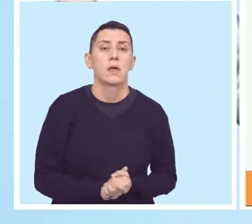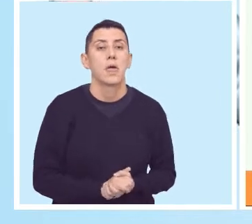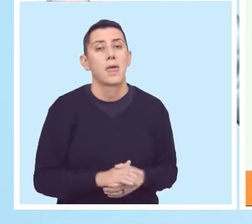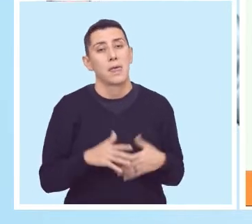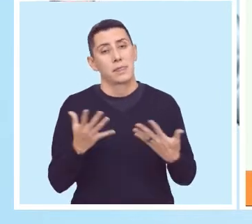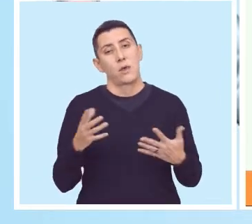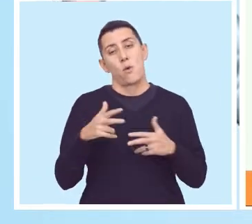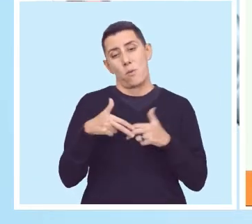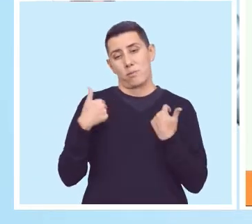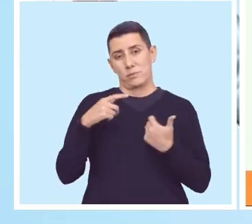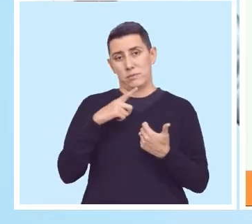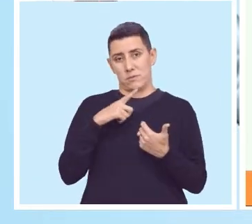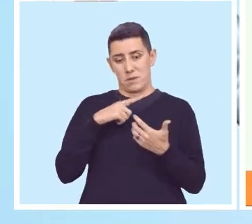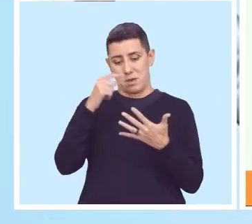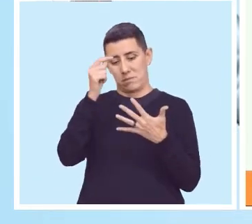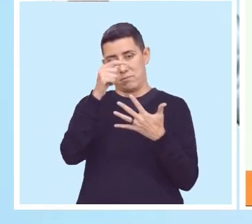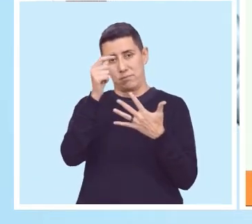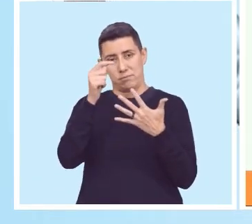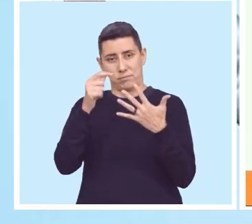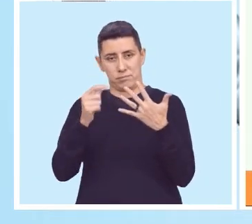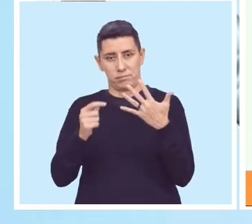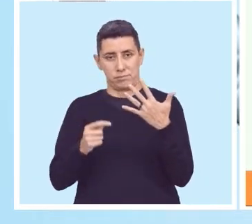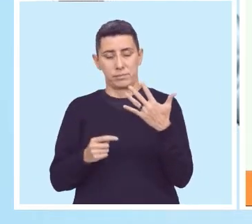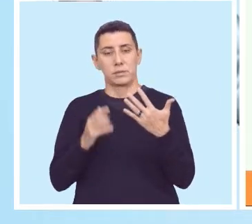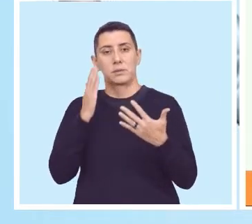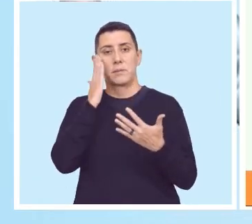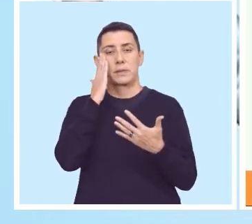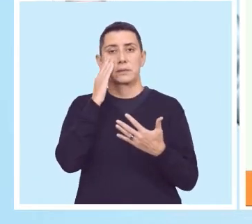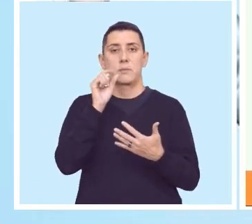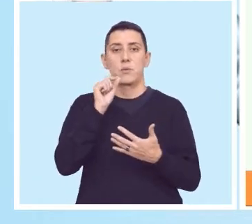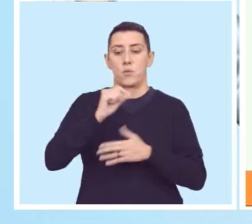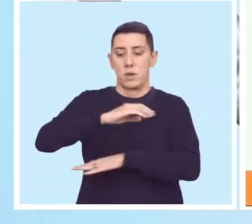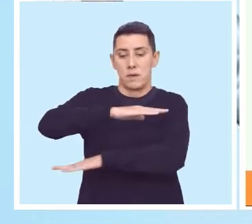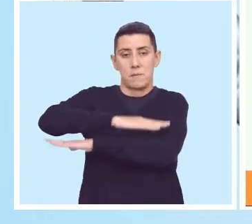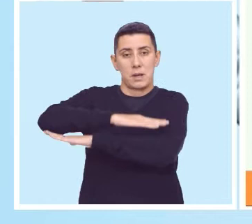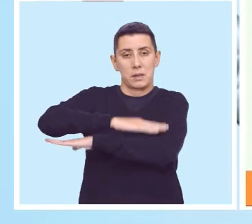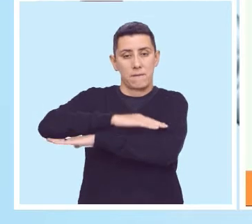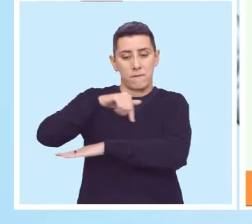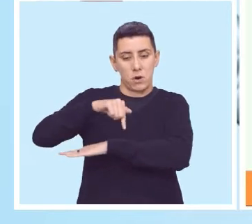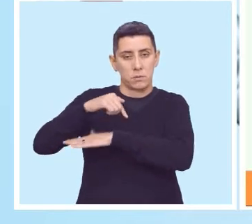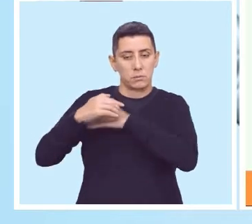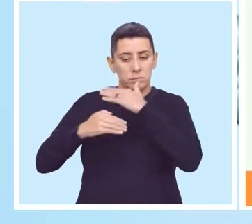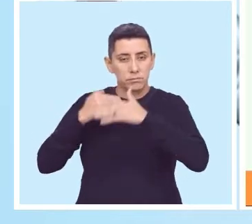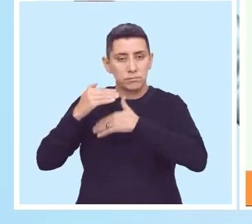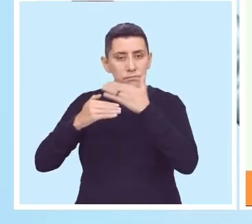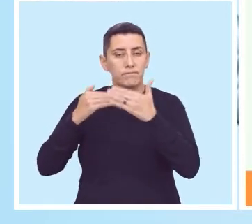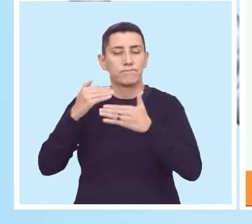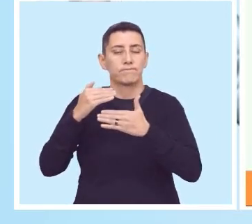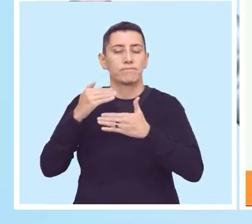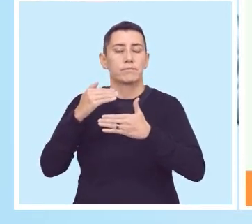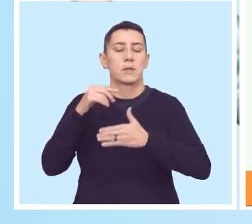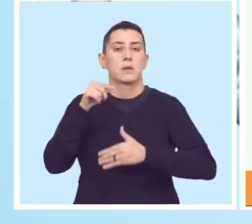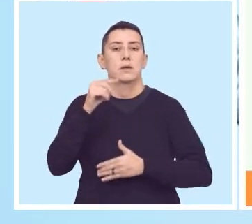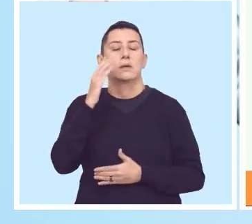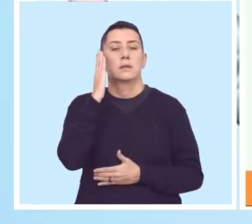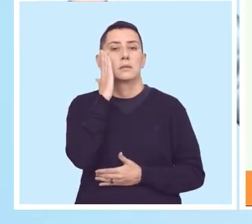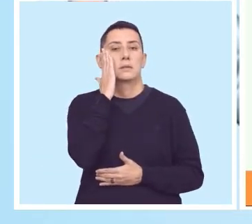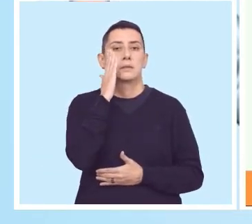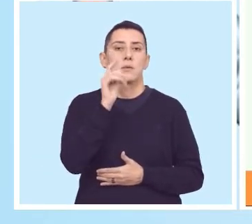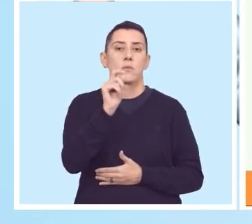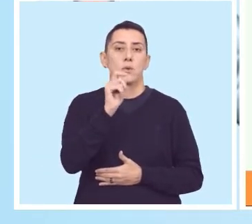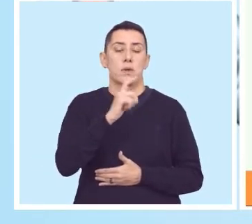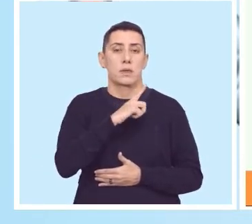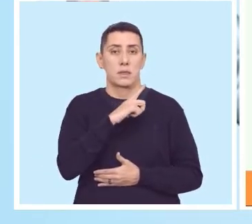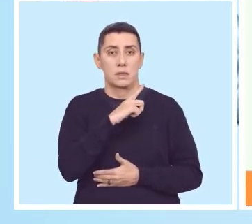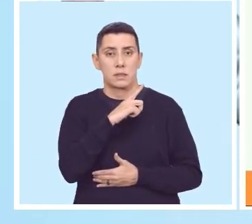o importante, e de repente numa evolução da plataforma seria interessante, é que existem